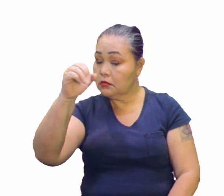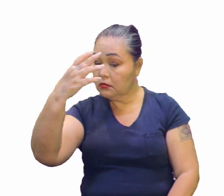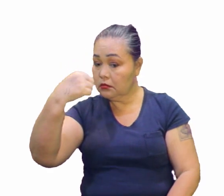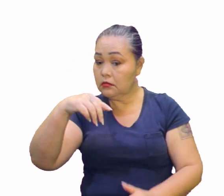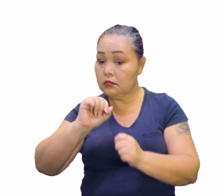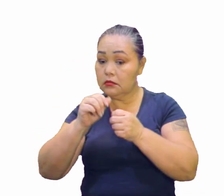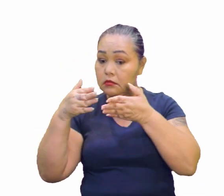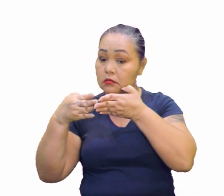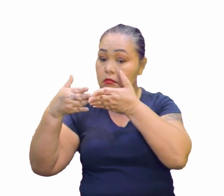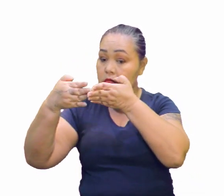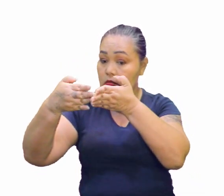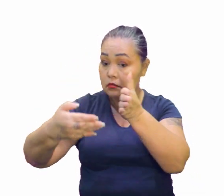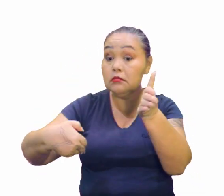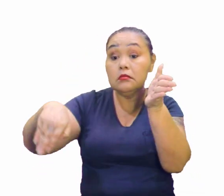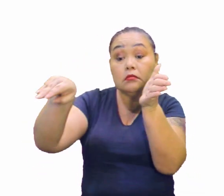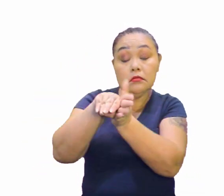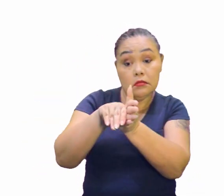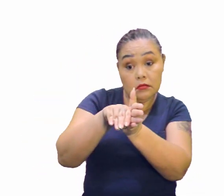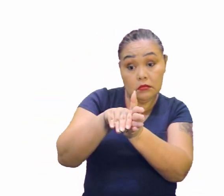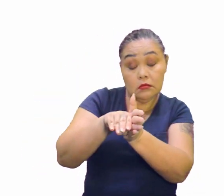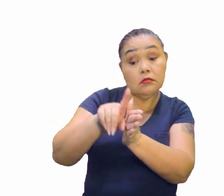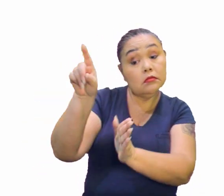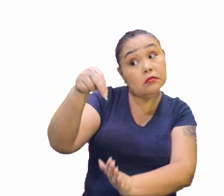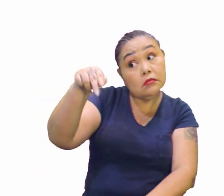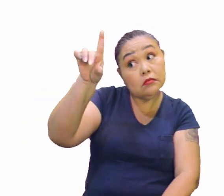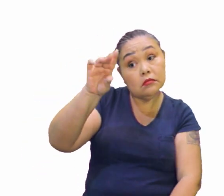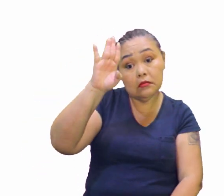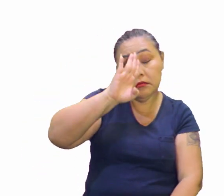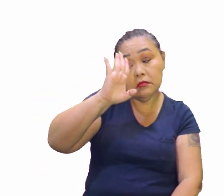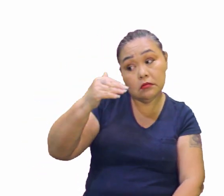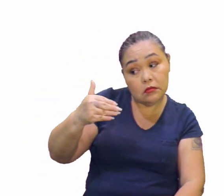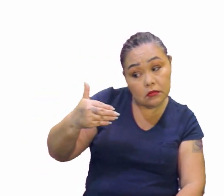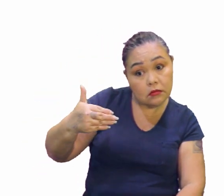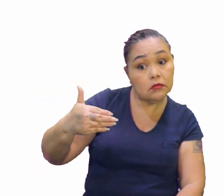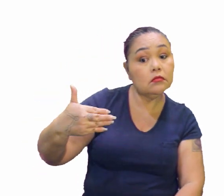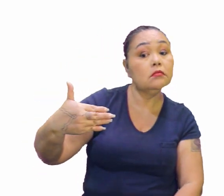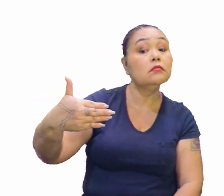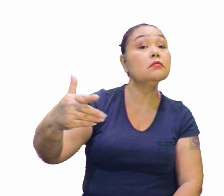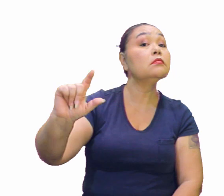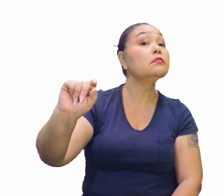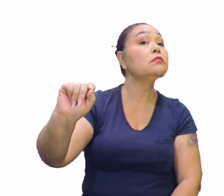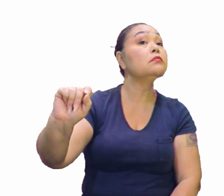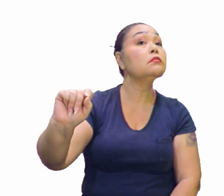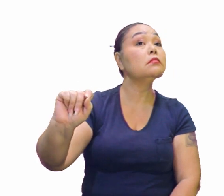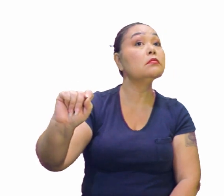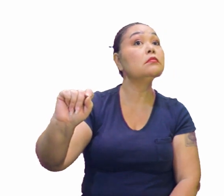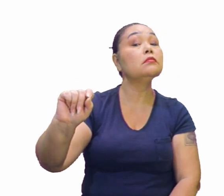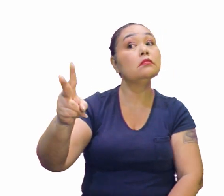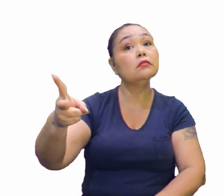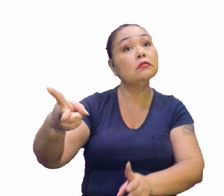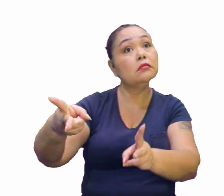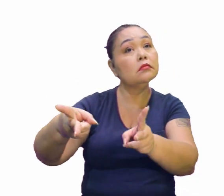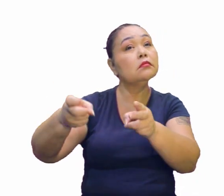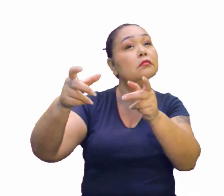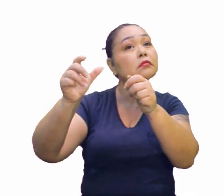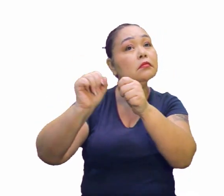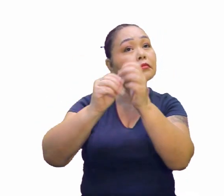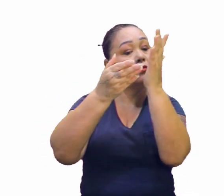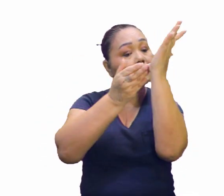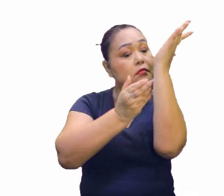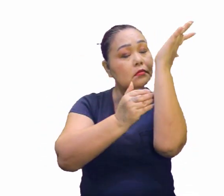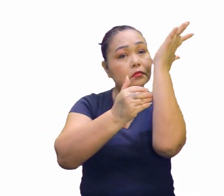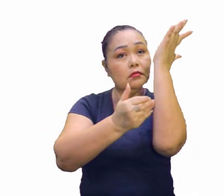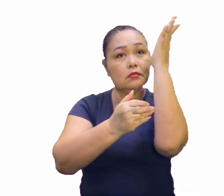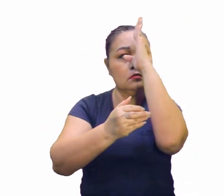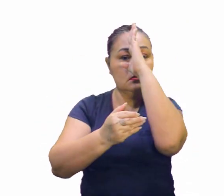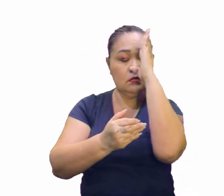no Nordeste brasileiro. E lá começou o quê? A extração do